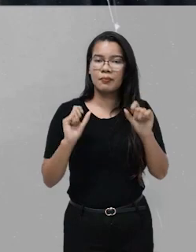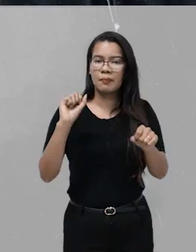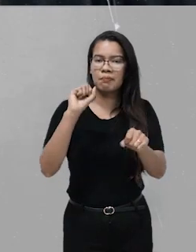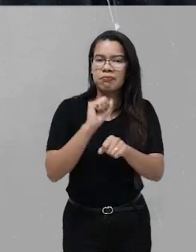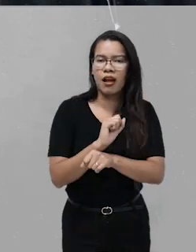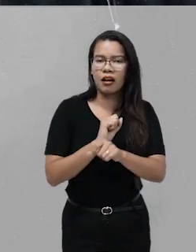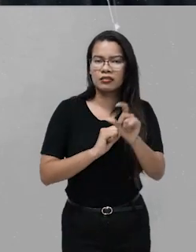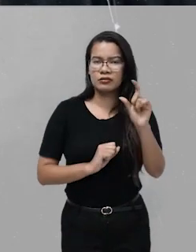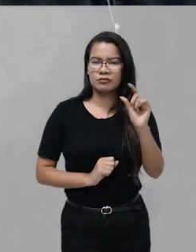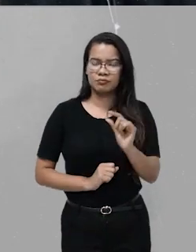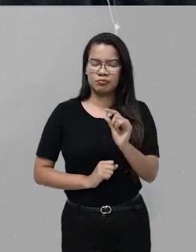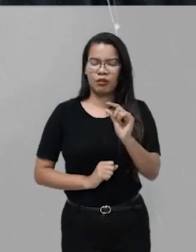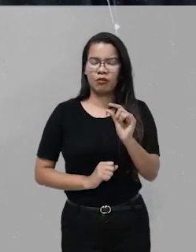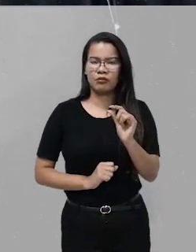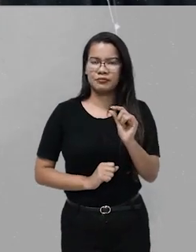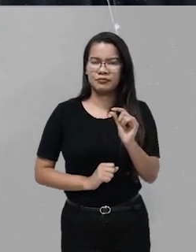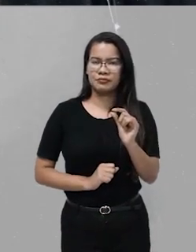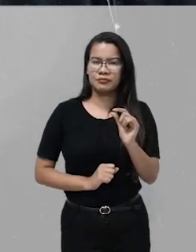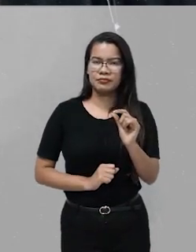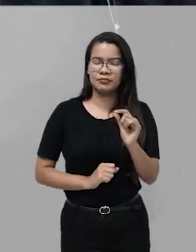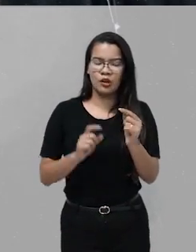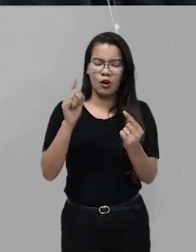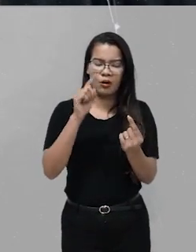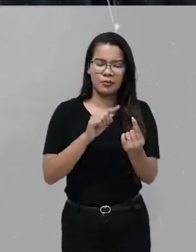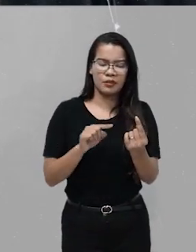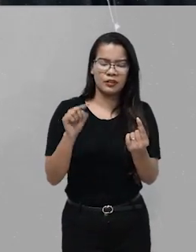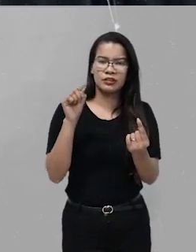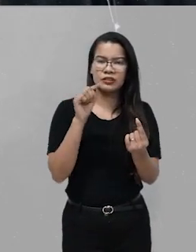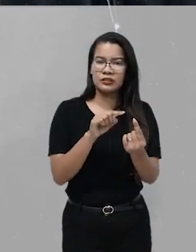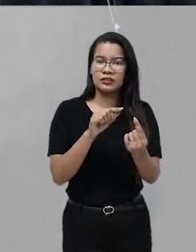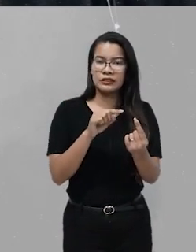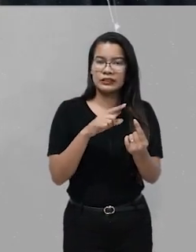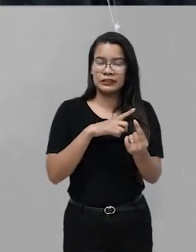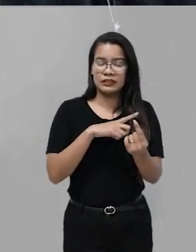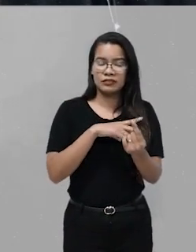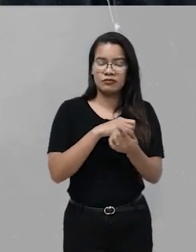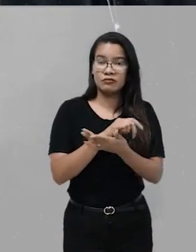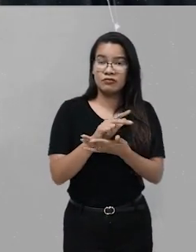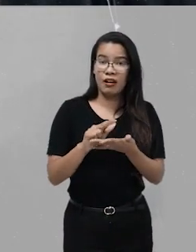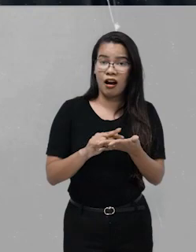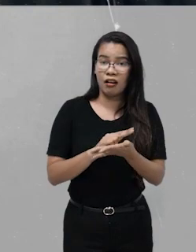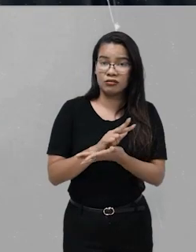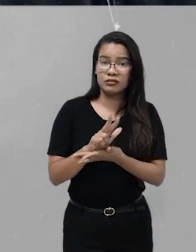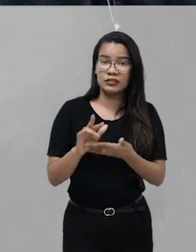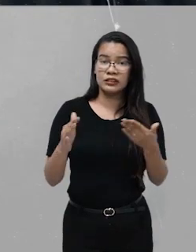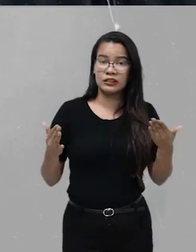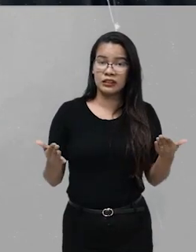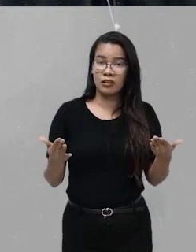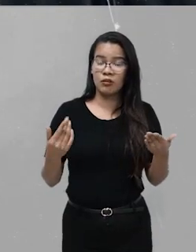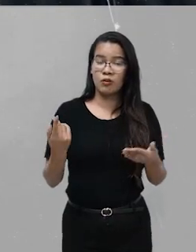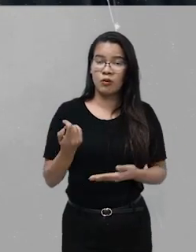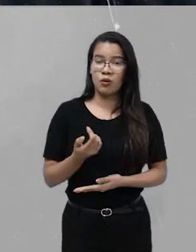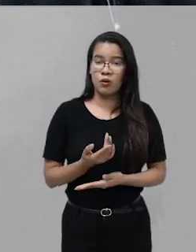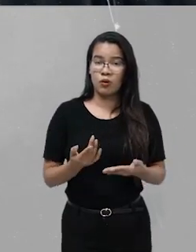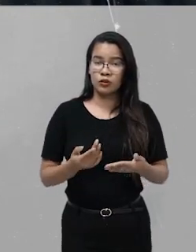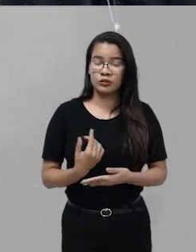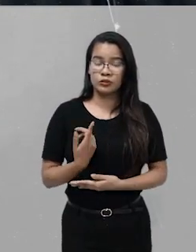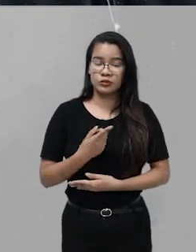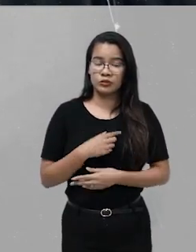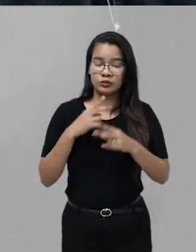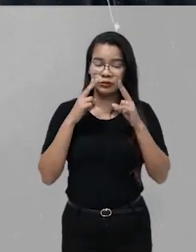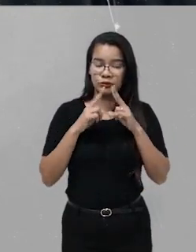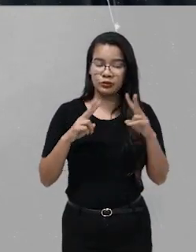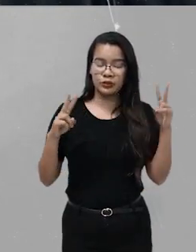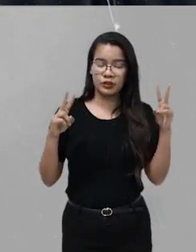parem um pouco, sei lá. Objetivos existem inúmeros. Então, hoje a gente está vendo aqui que